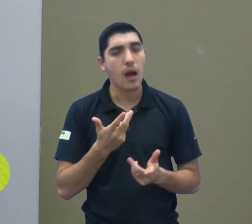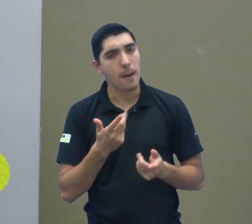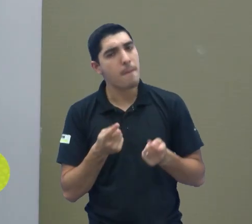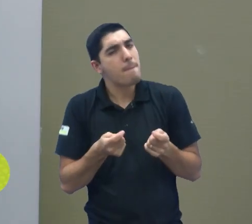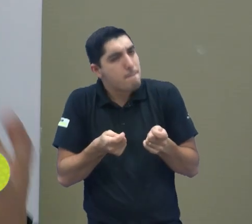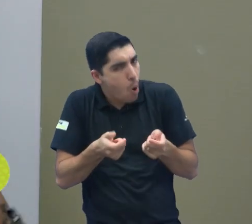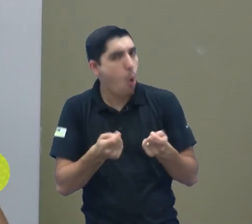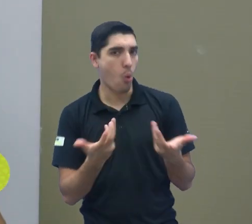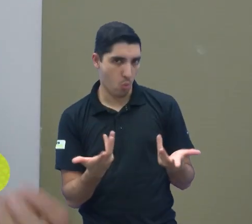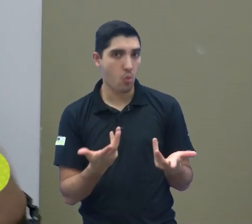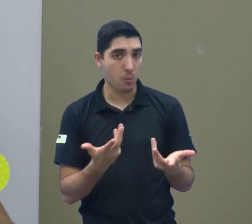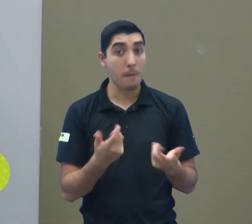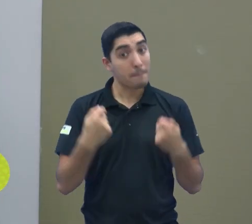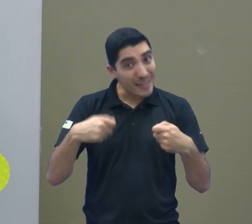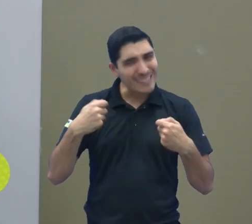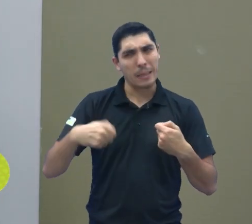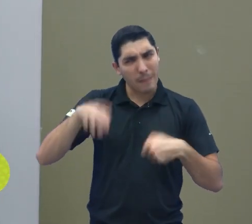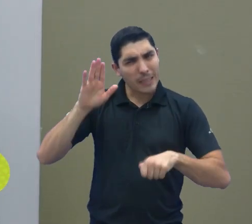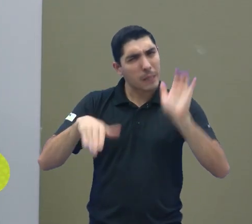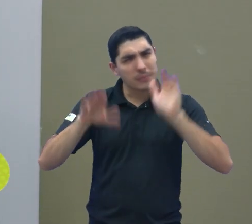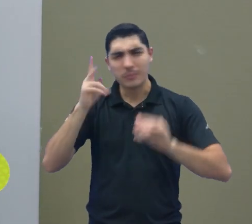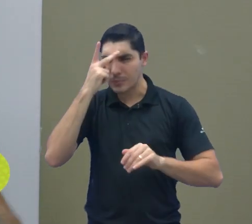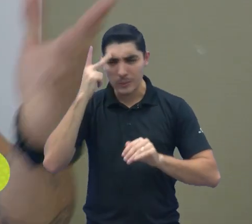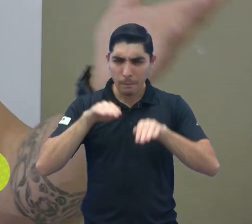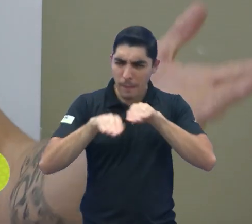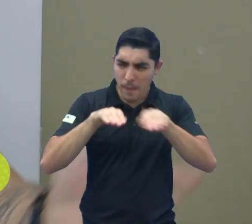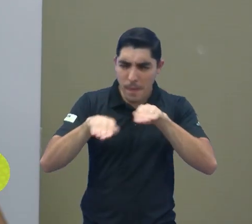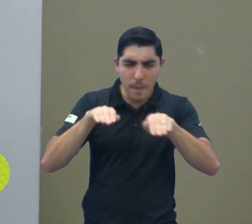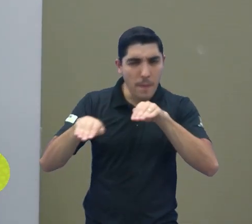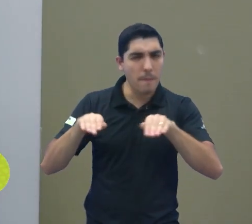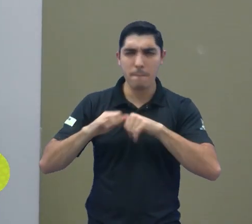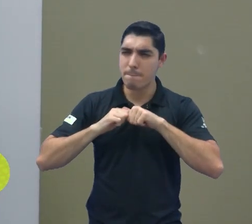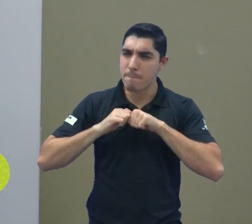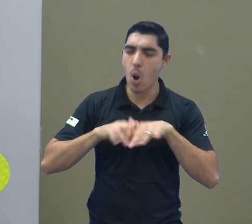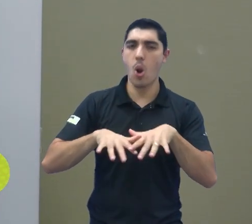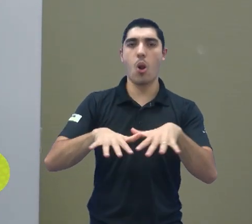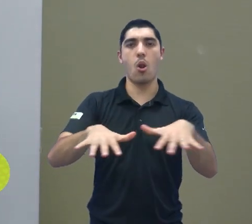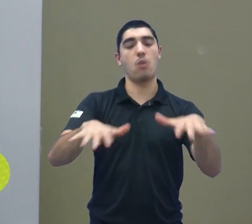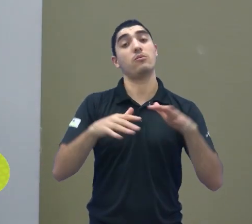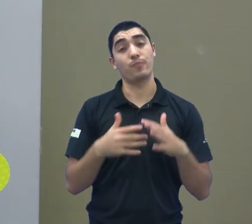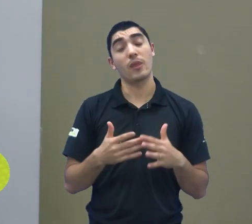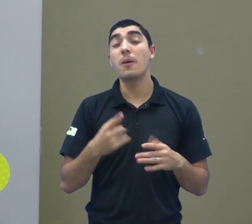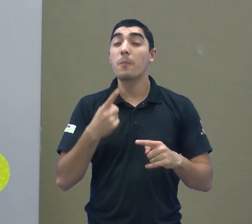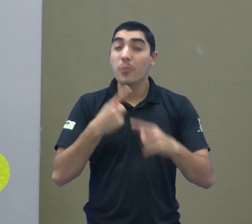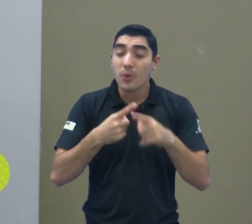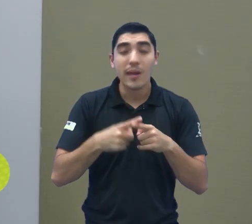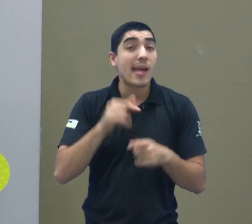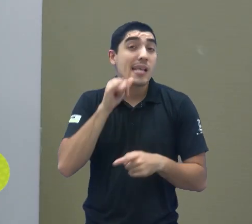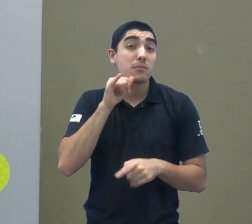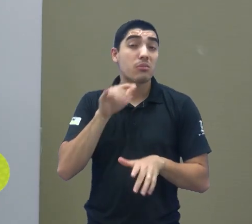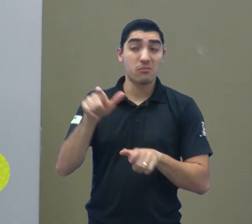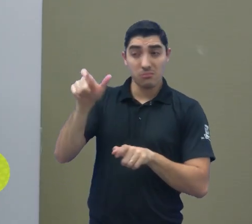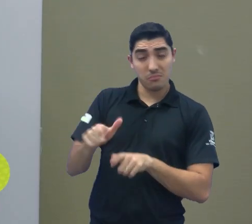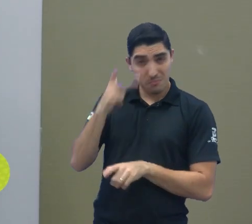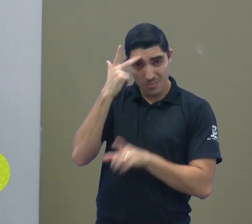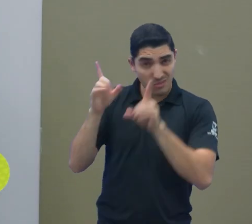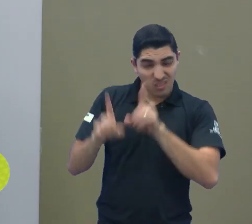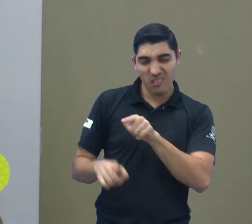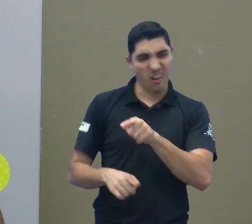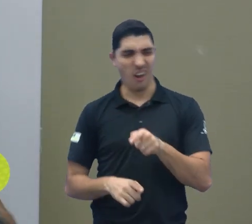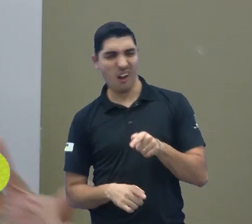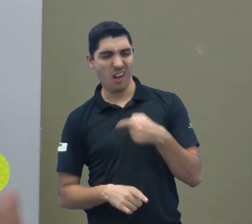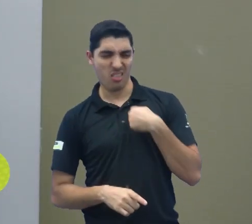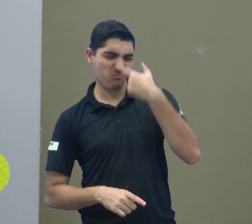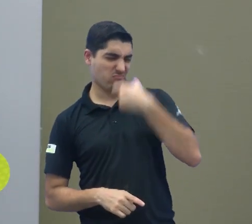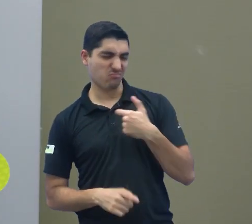desafio captar pessoas, trazer pessoas, né, aí passa por todas essas questões, né, a pessoa muitas vezes não se vê praticando esporte, né, porque desde